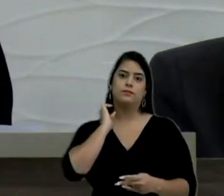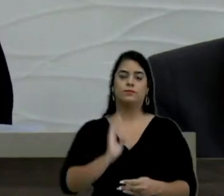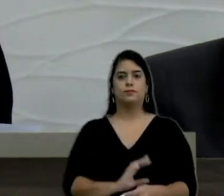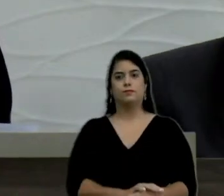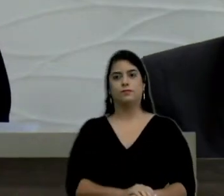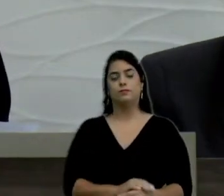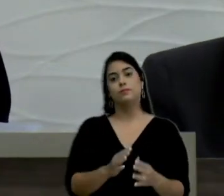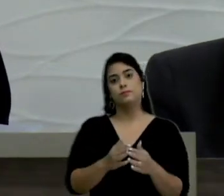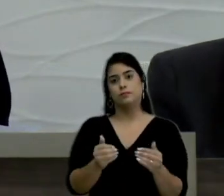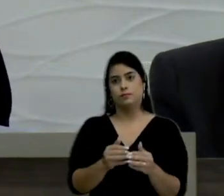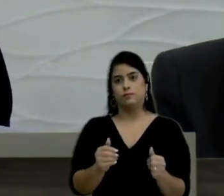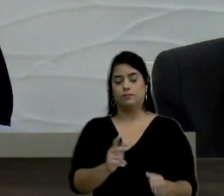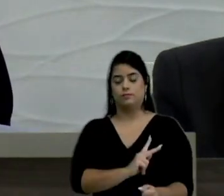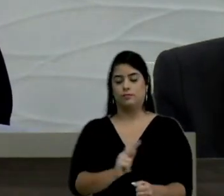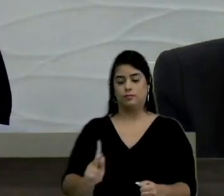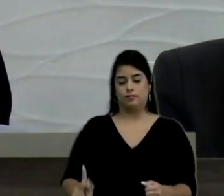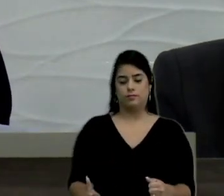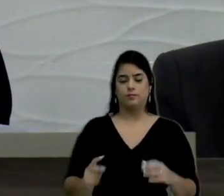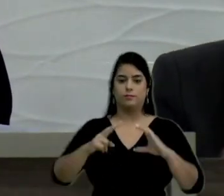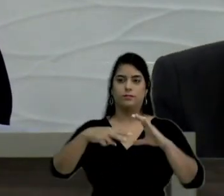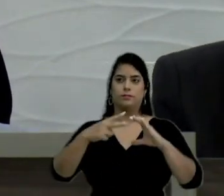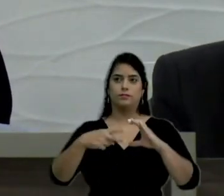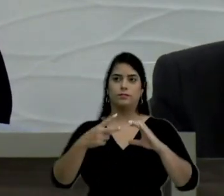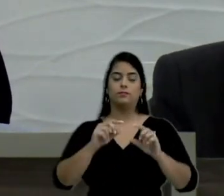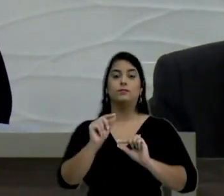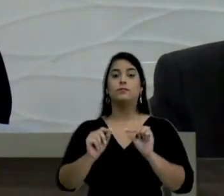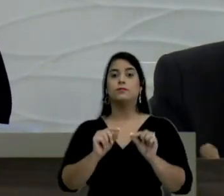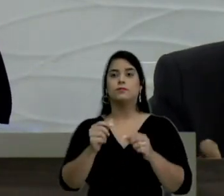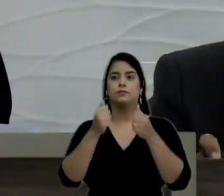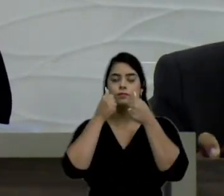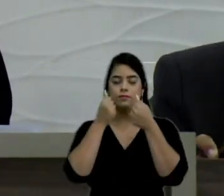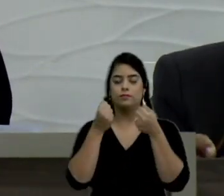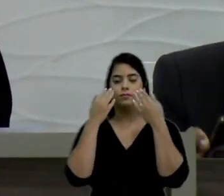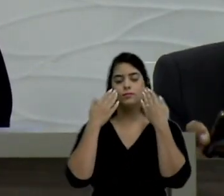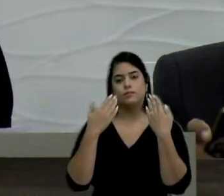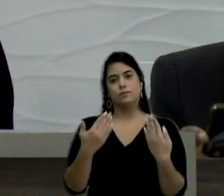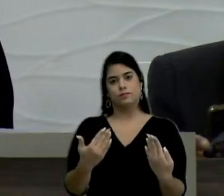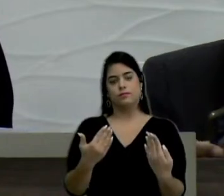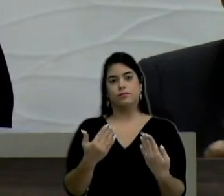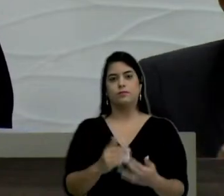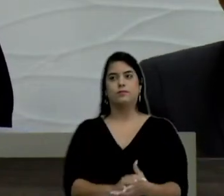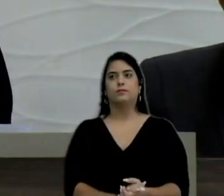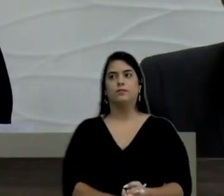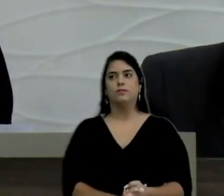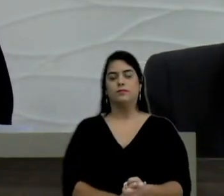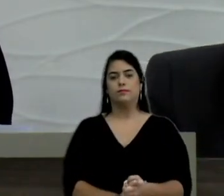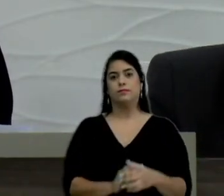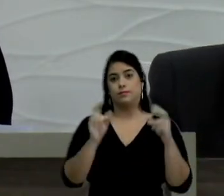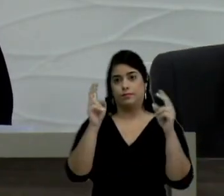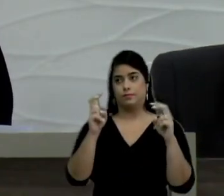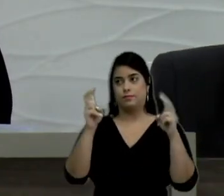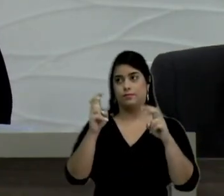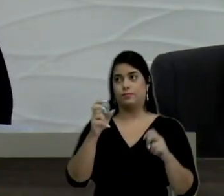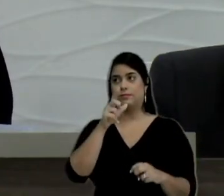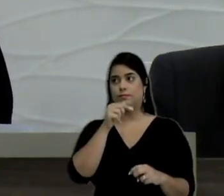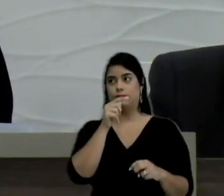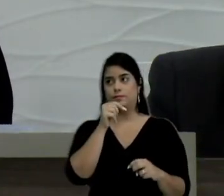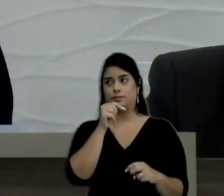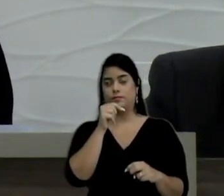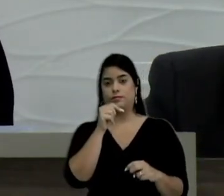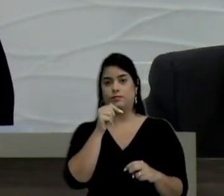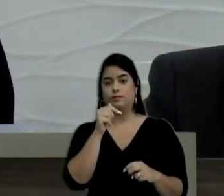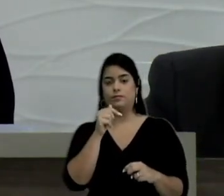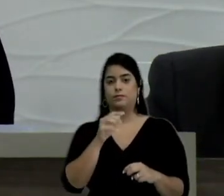requer ao presidente da Câmara mpal que proceda com realização de uma audiência pública para tratar a respeito do abastecimento de água de somento do